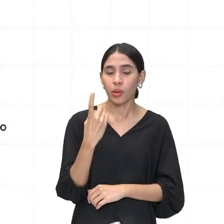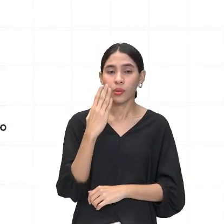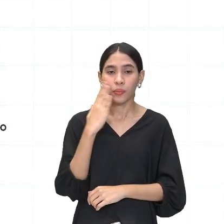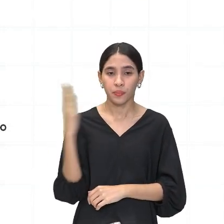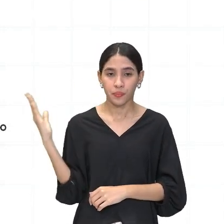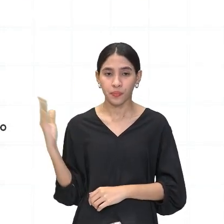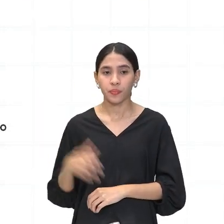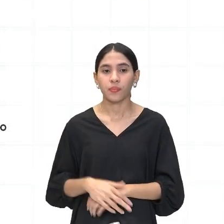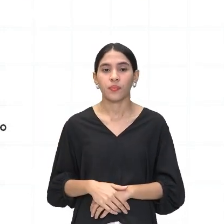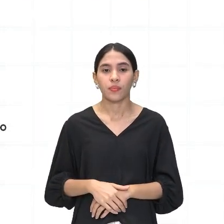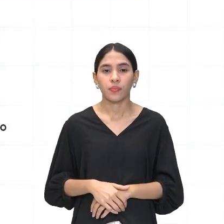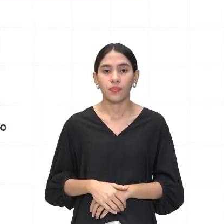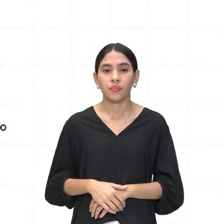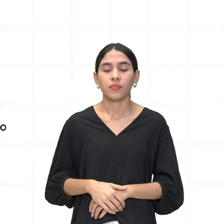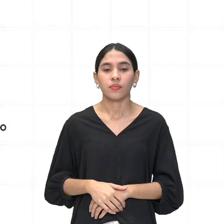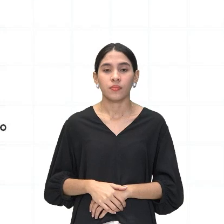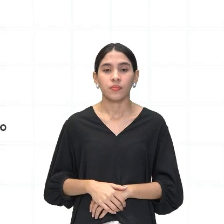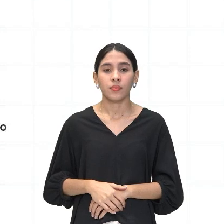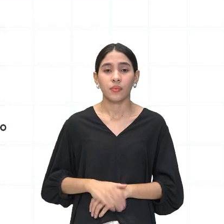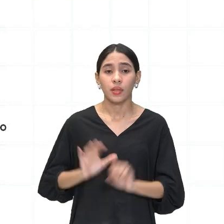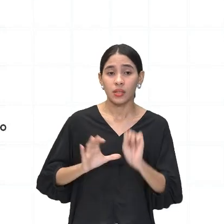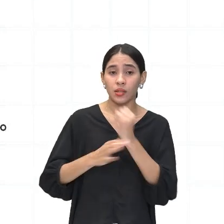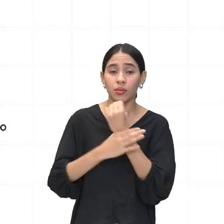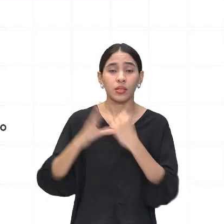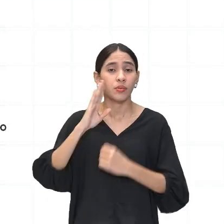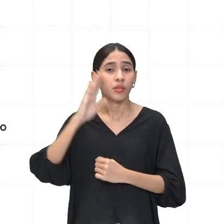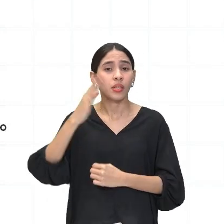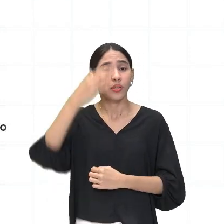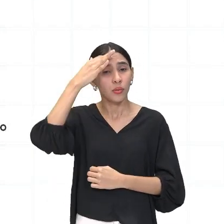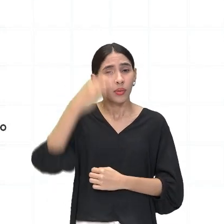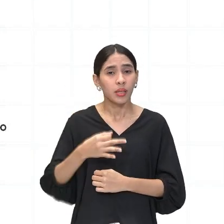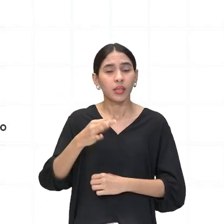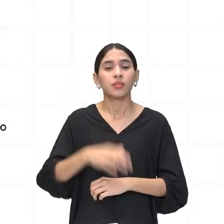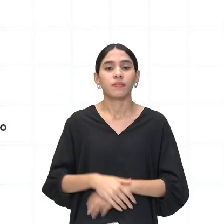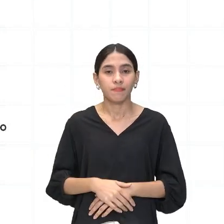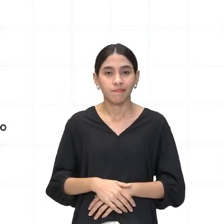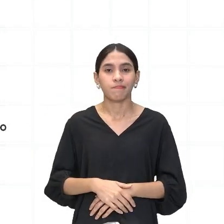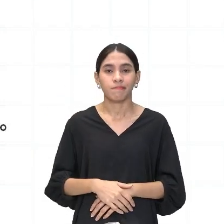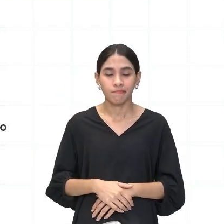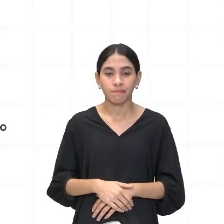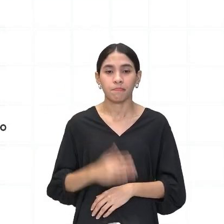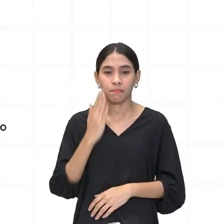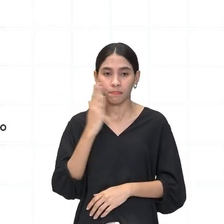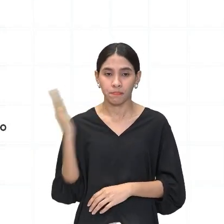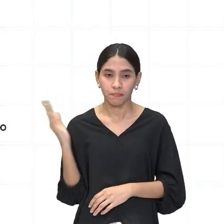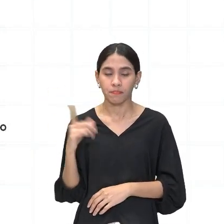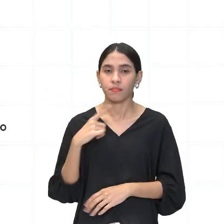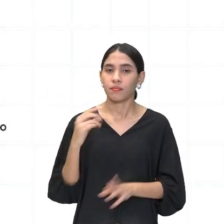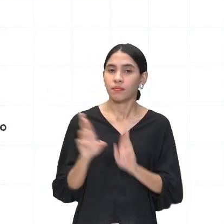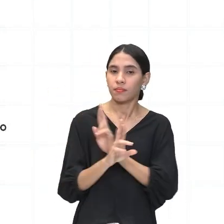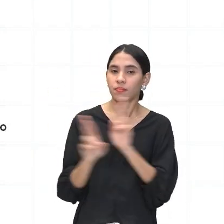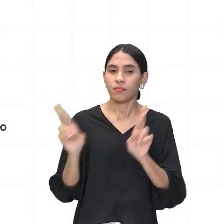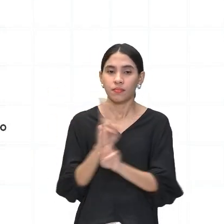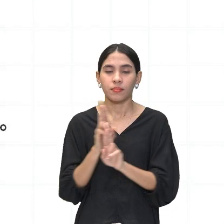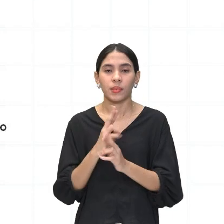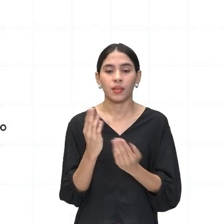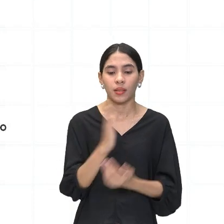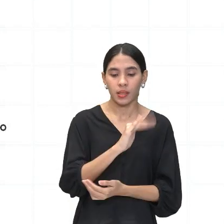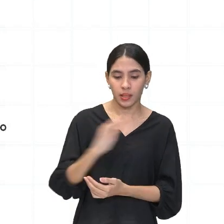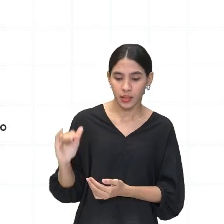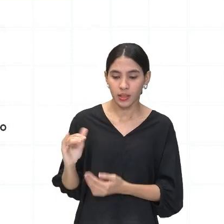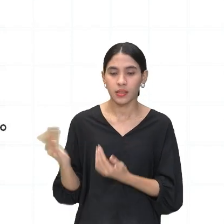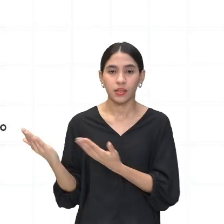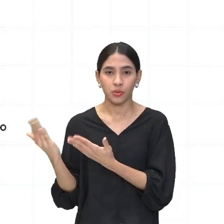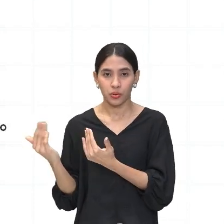é? A garantia de prioridade. Existe uma garantia de prioridade relacionada às crianças e